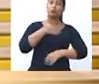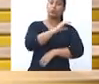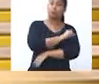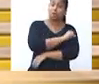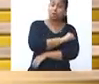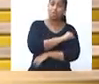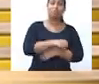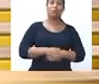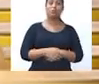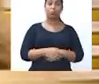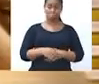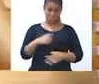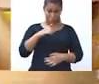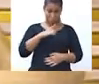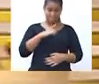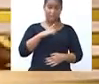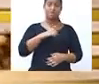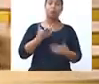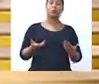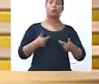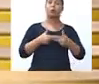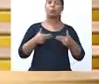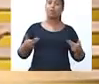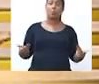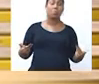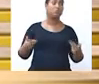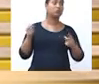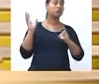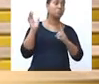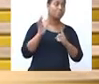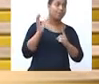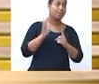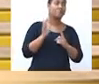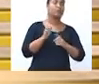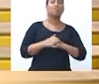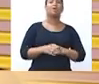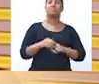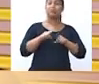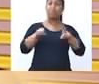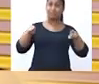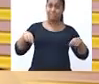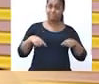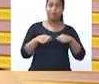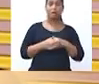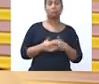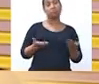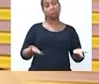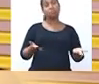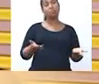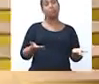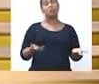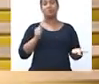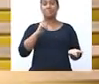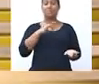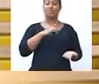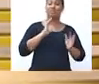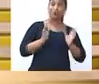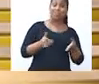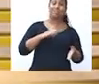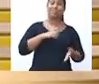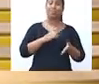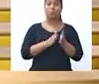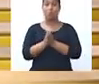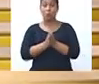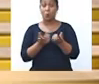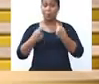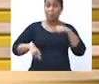alunos, isso tem um fator, uma influência na sala de aula. Então, veja bem, se eu já tenho uma expectativa